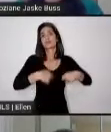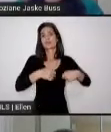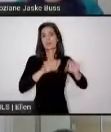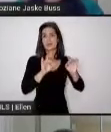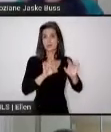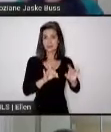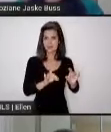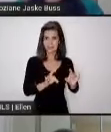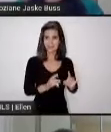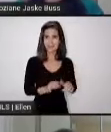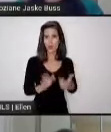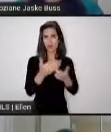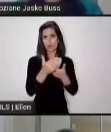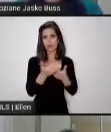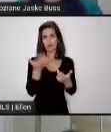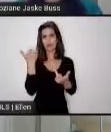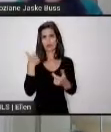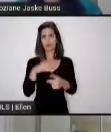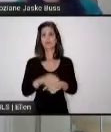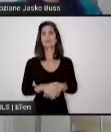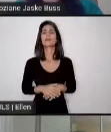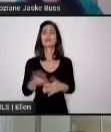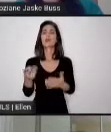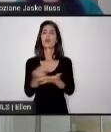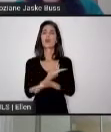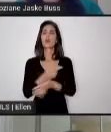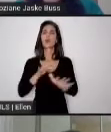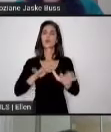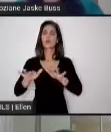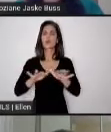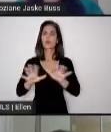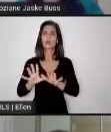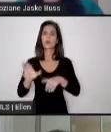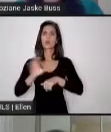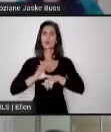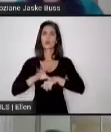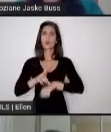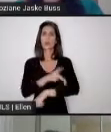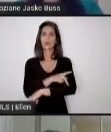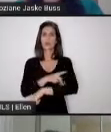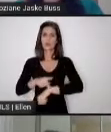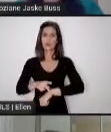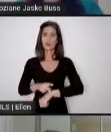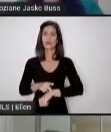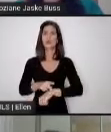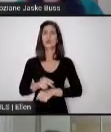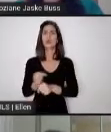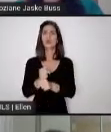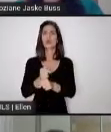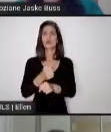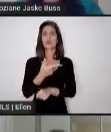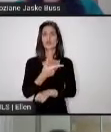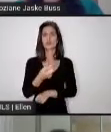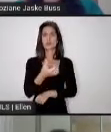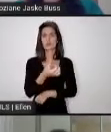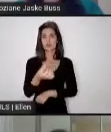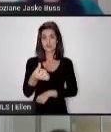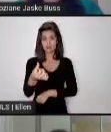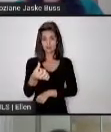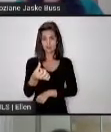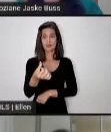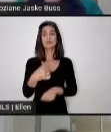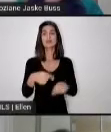tivemos todo um movimento no curso de pedagogia em 2006, nós tivemos também